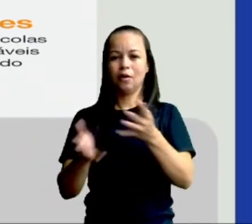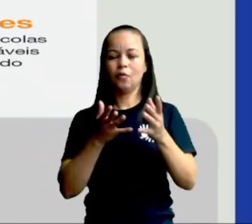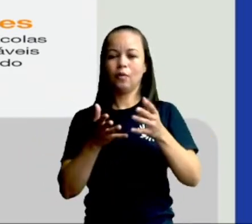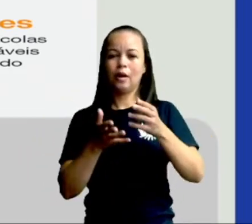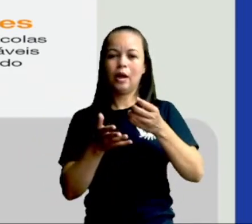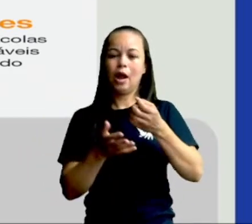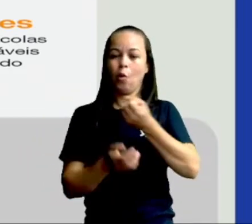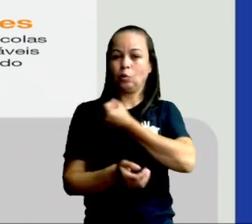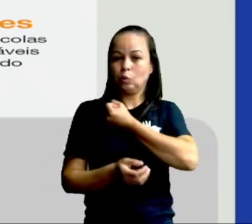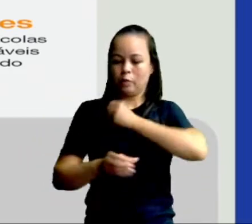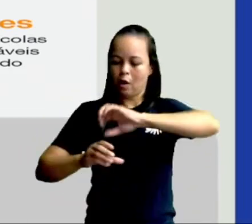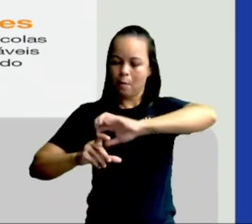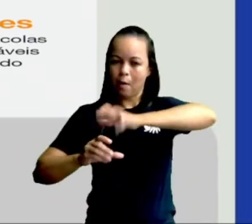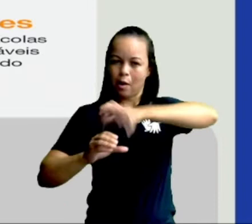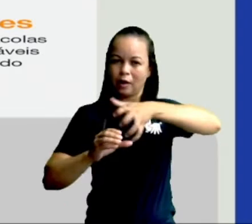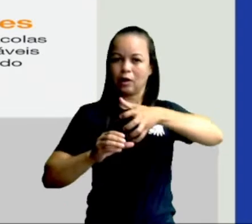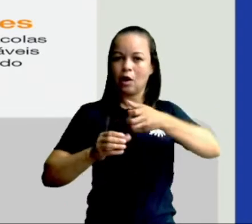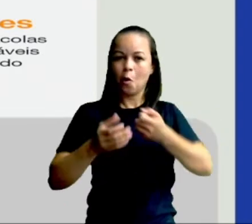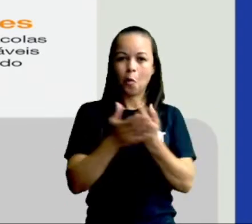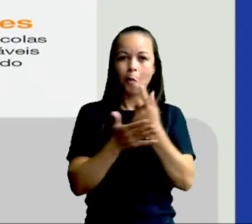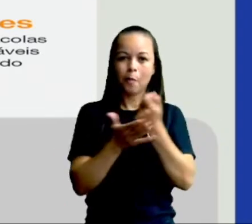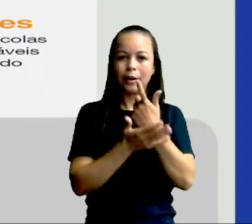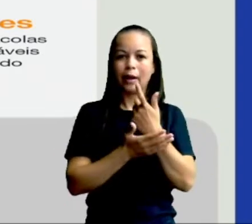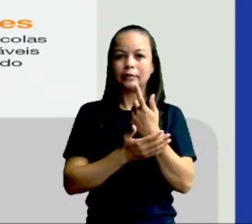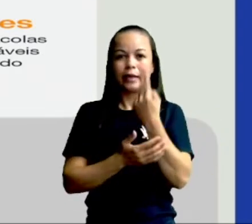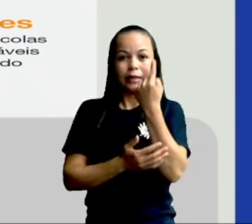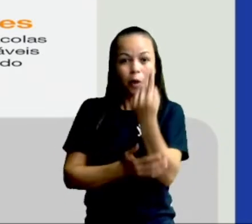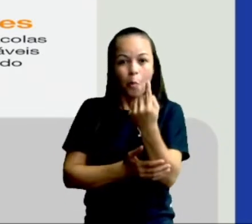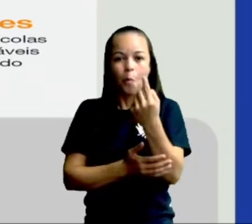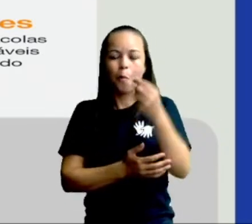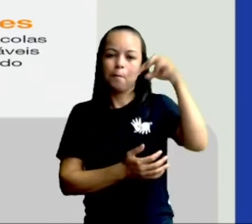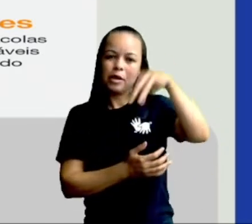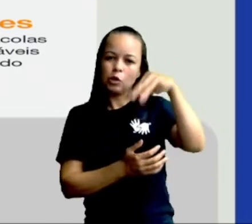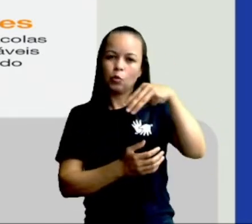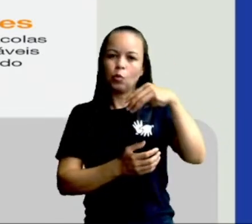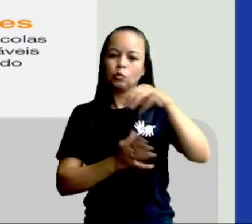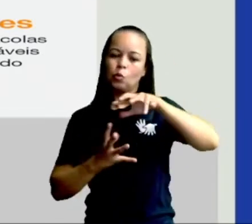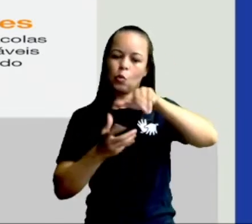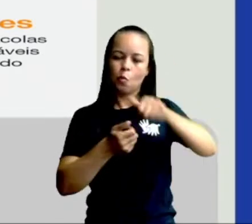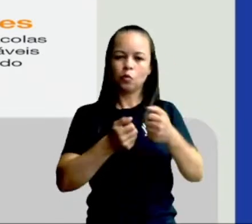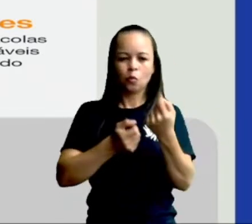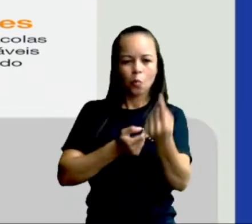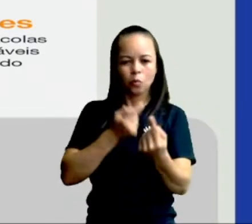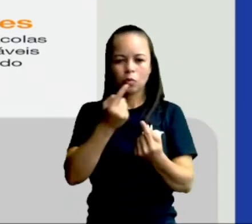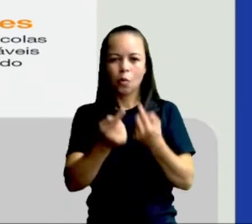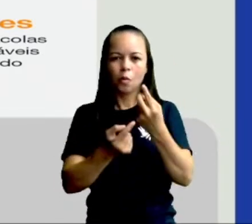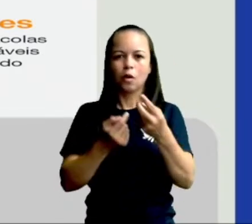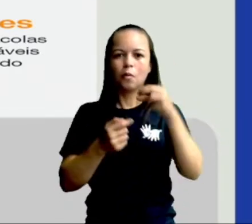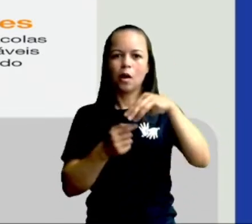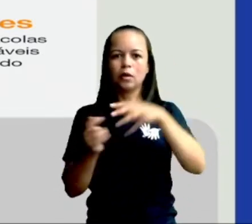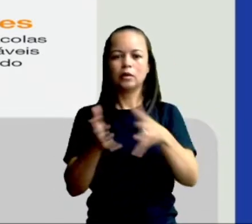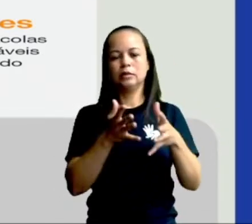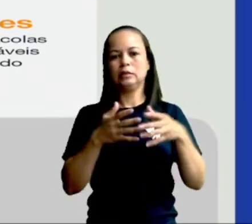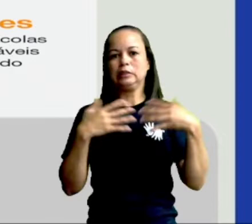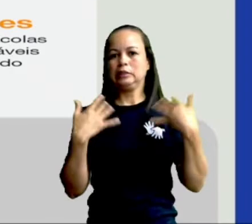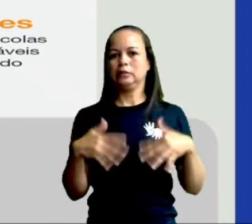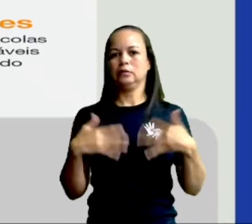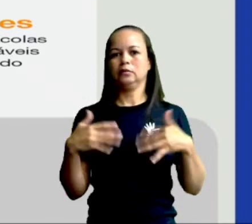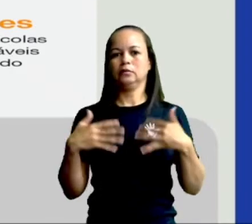plásticos compradas a cada minuto no mundo. 1 milhão, gente. Preste atenção nesse número, é muito